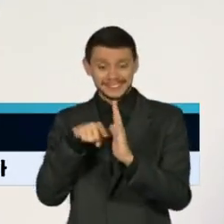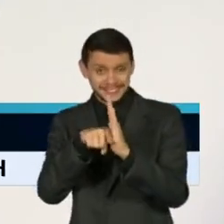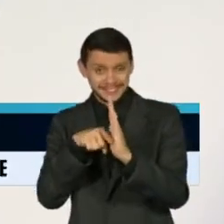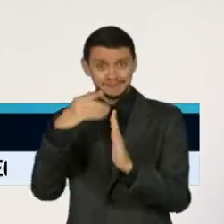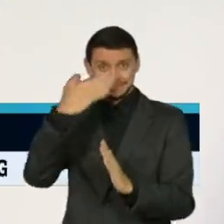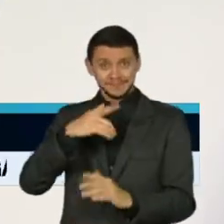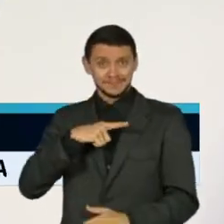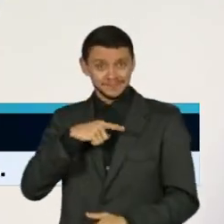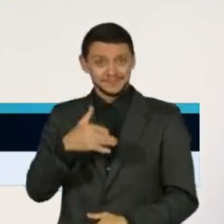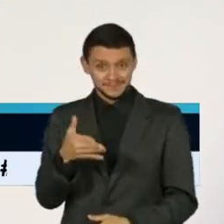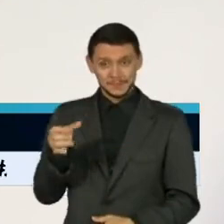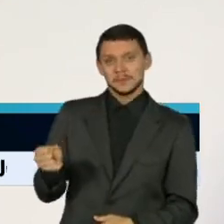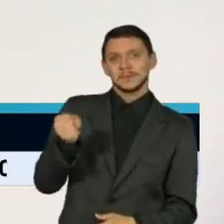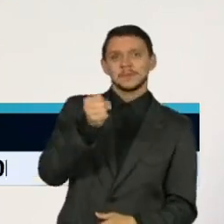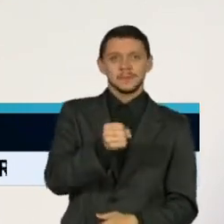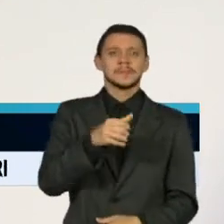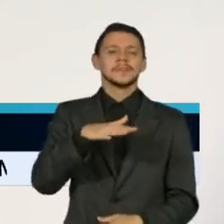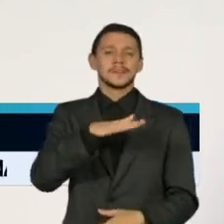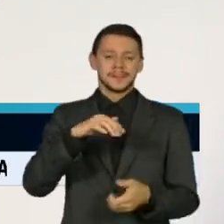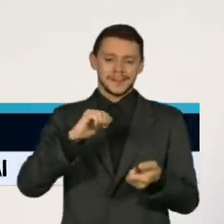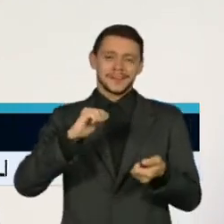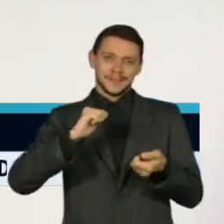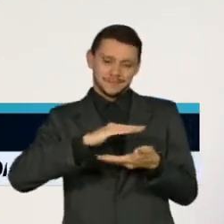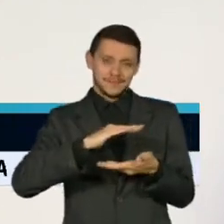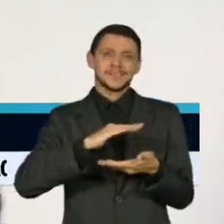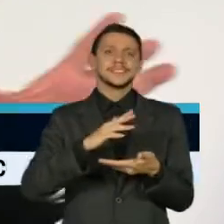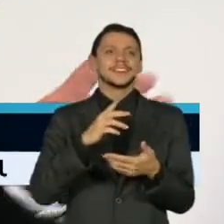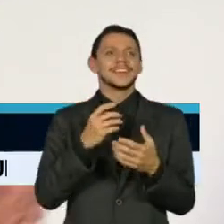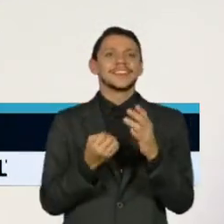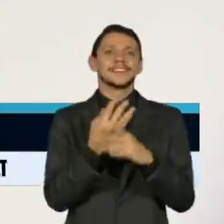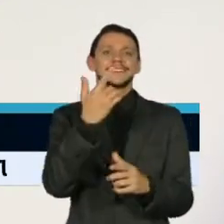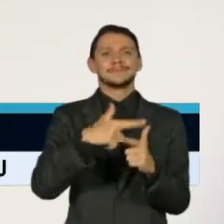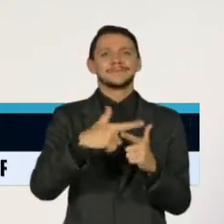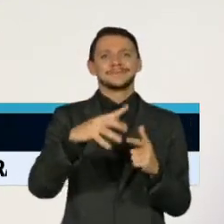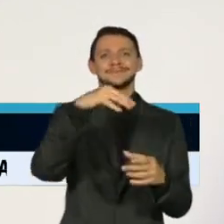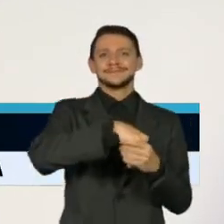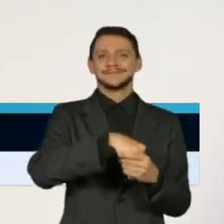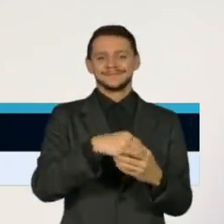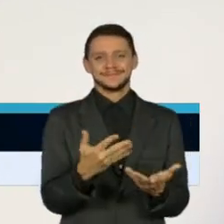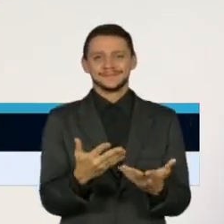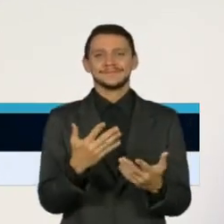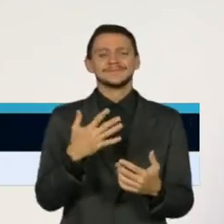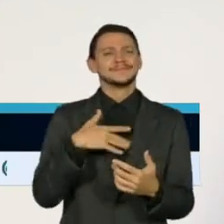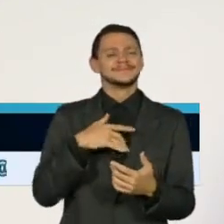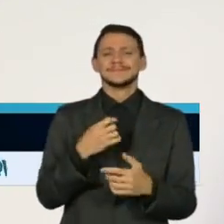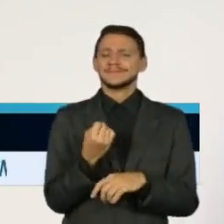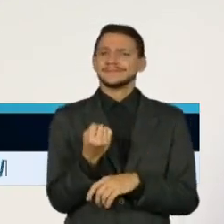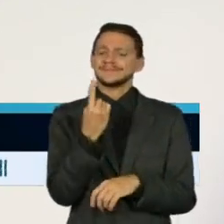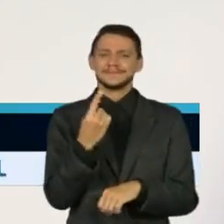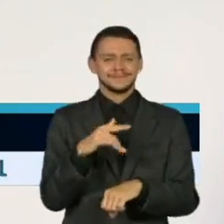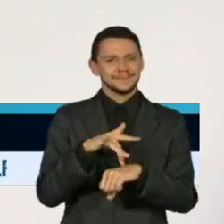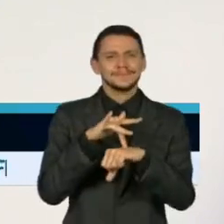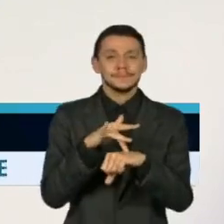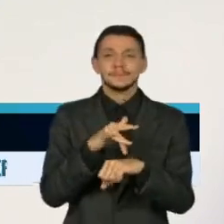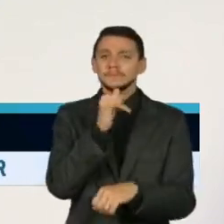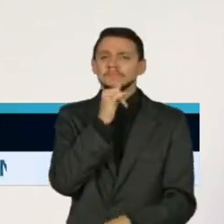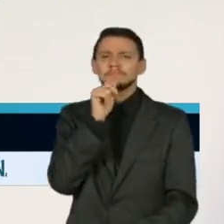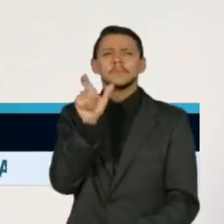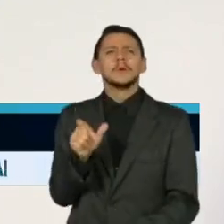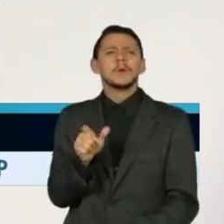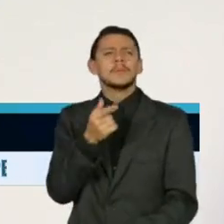para criar ruído lá dentro da Anvisa mas a minha impressão absurda né o cara é o que que o o